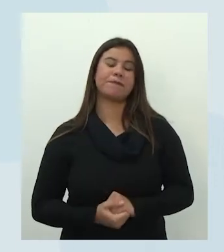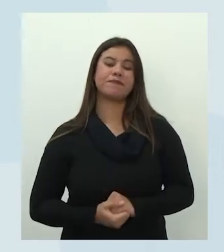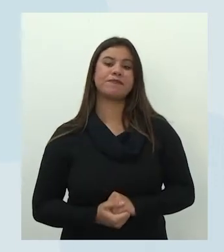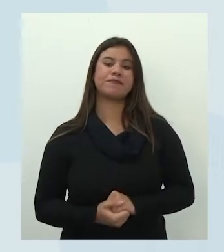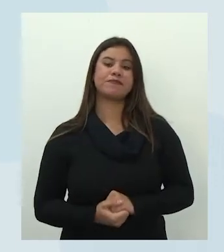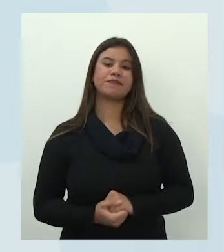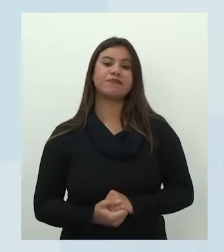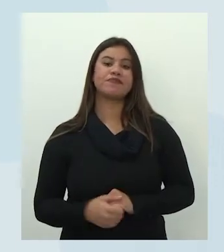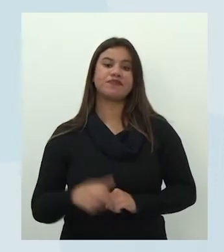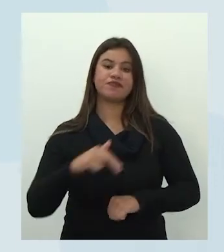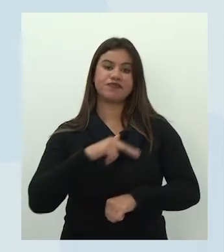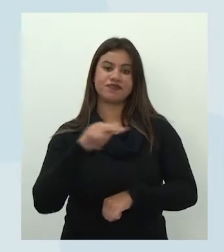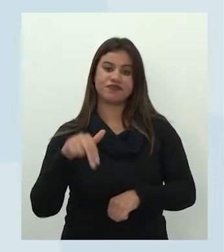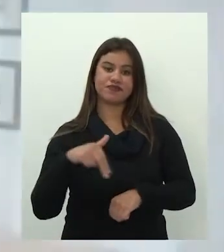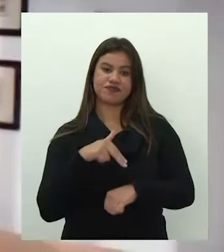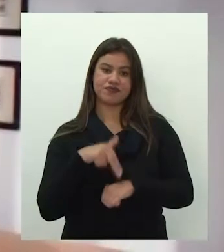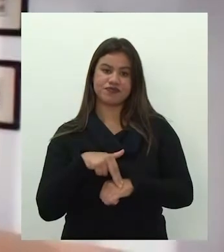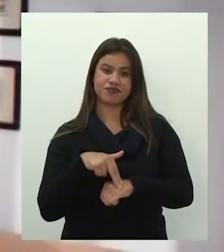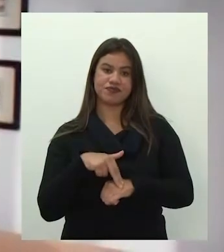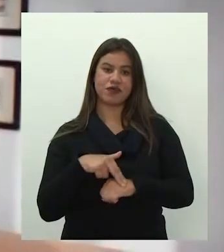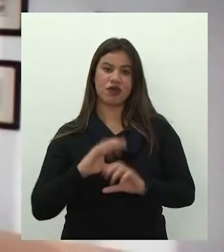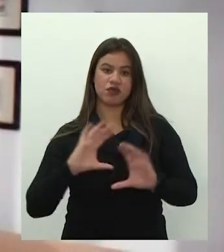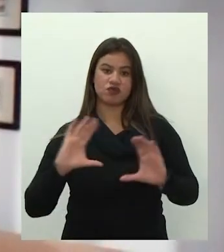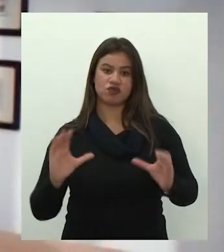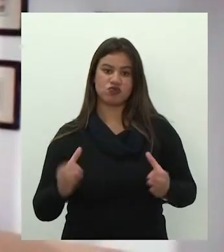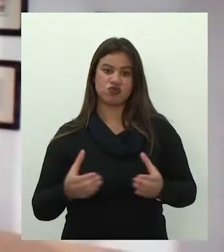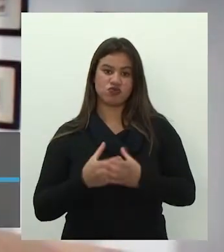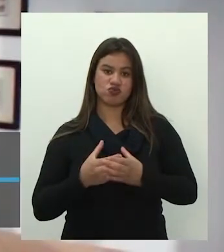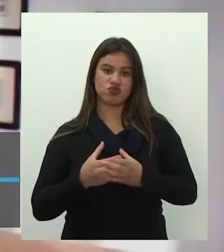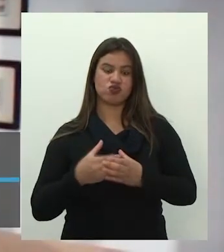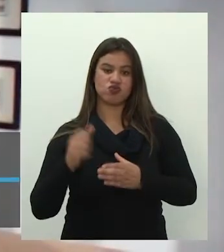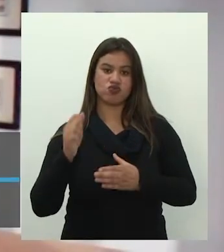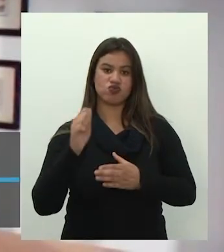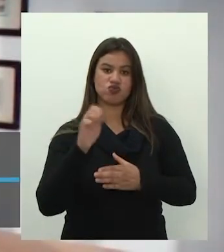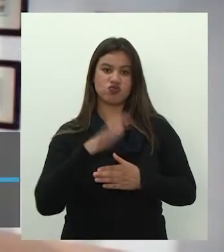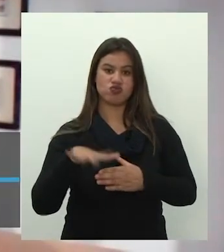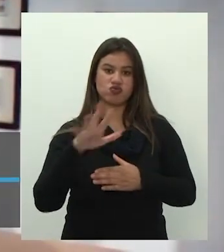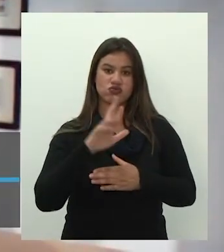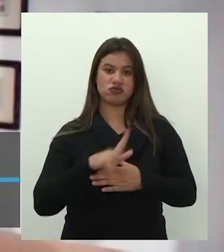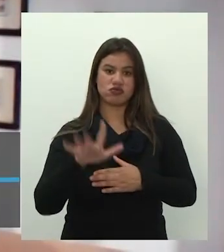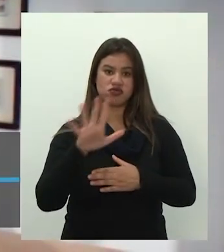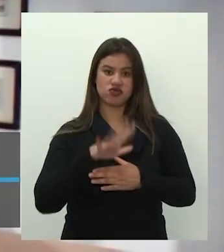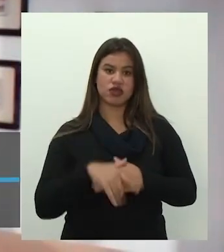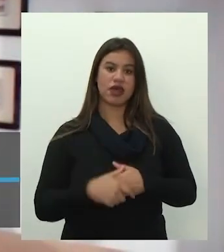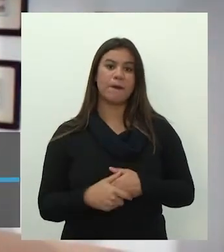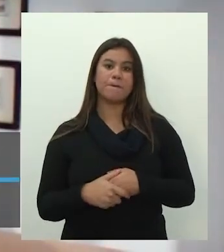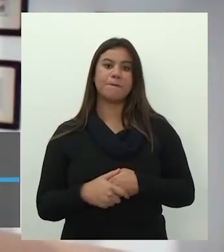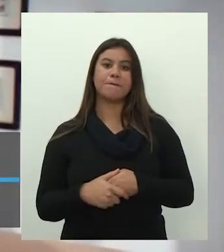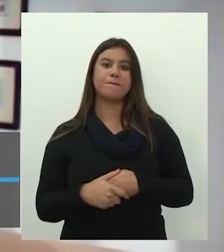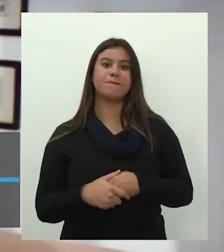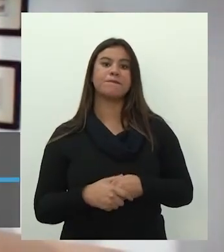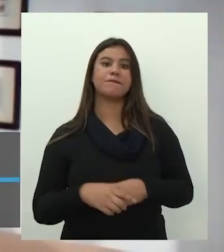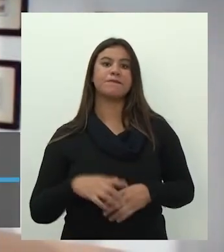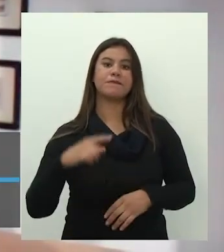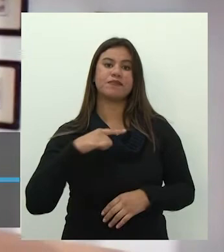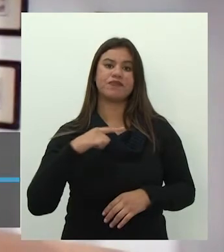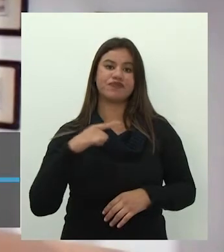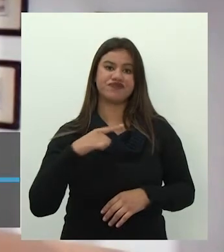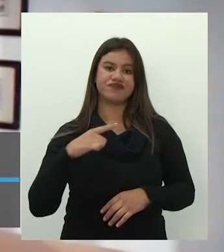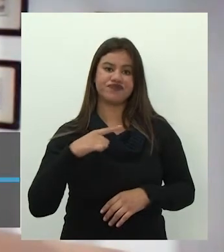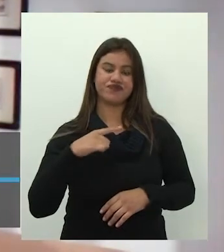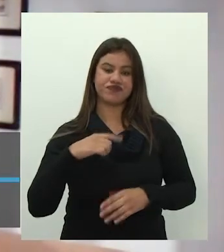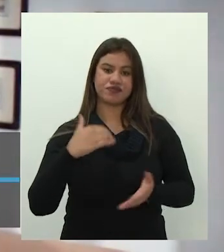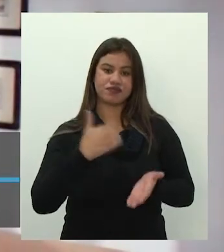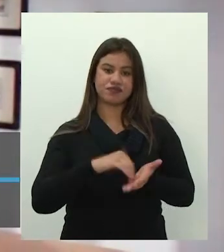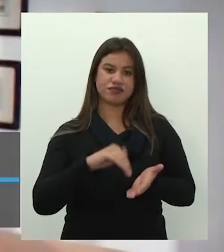a nacional, então, que congrega todas essas regionais. E eu trabalho na Secretaria da